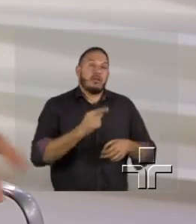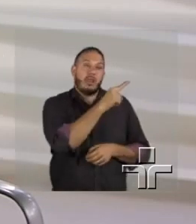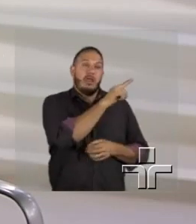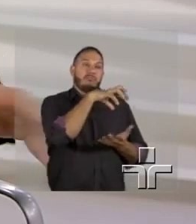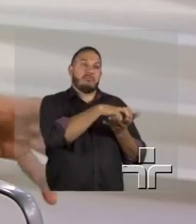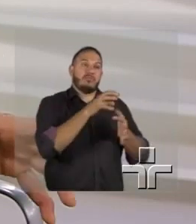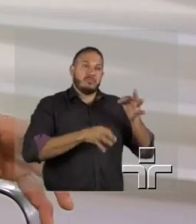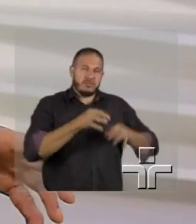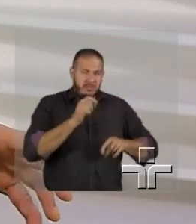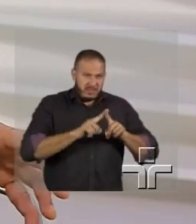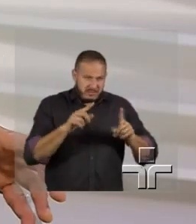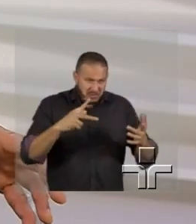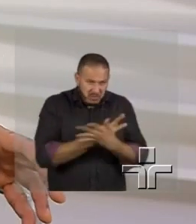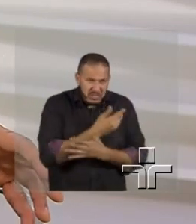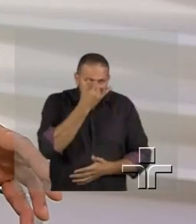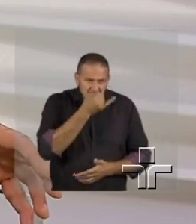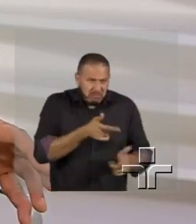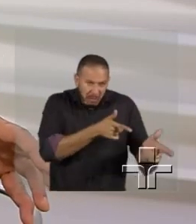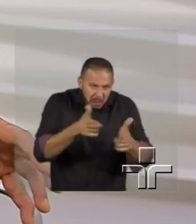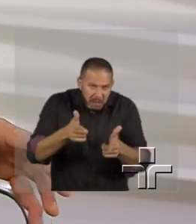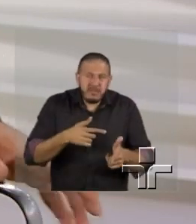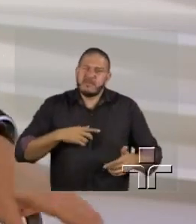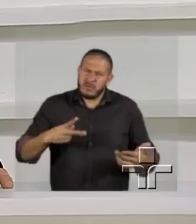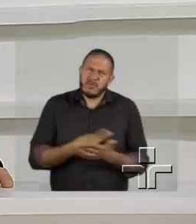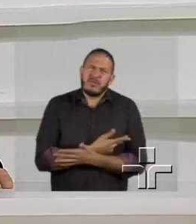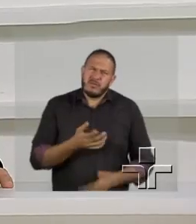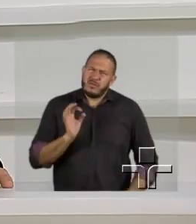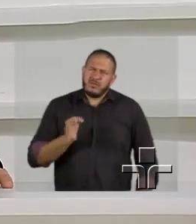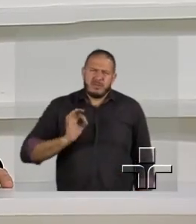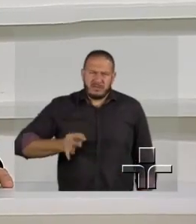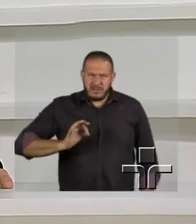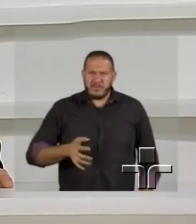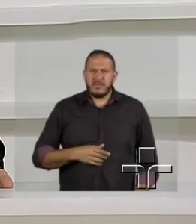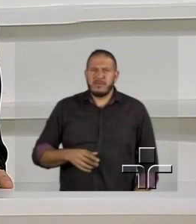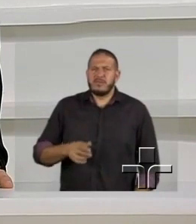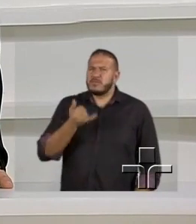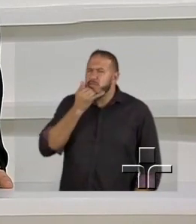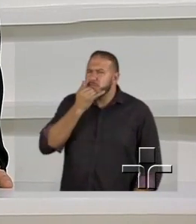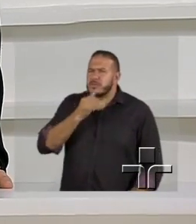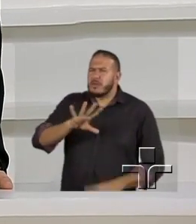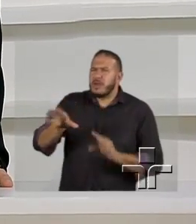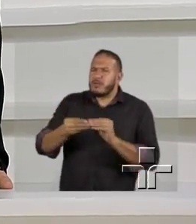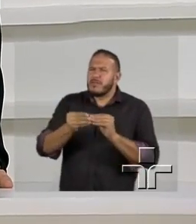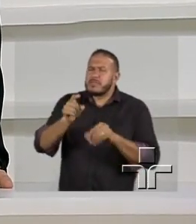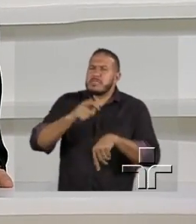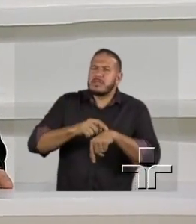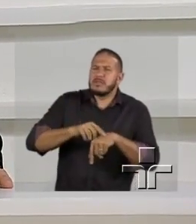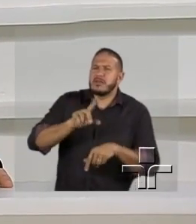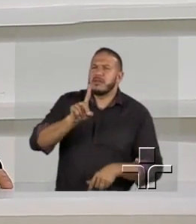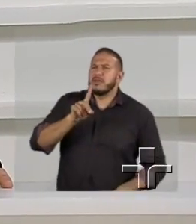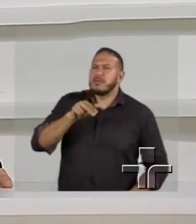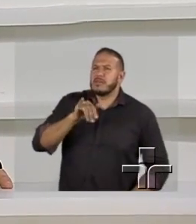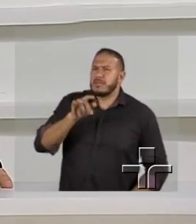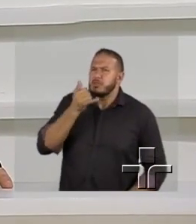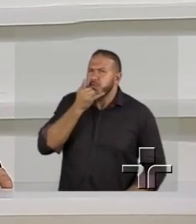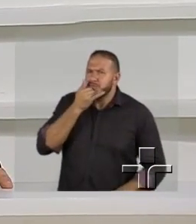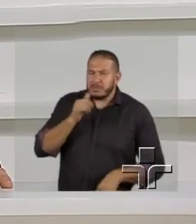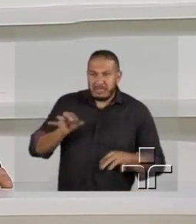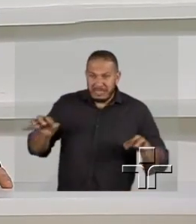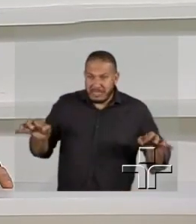vítima dentro do carro, outra fora do carro, e poderia ter tido mais, né? Esse